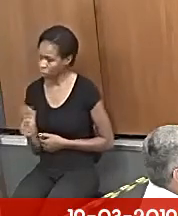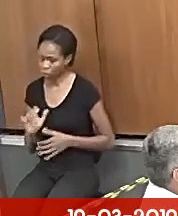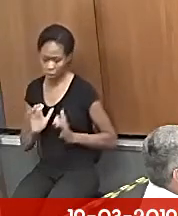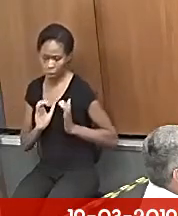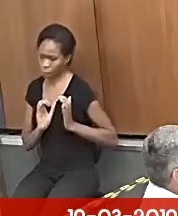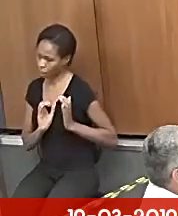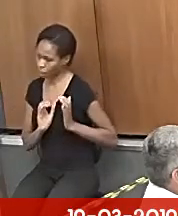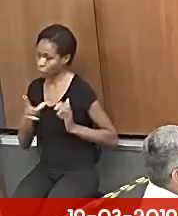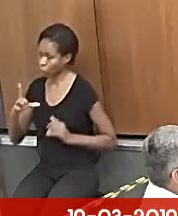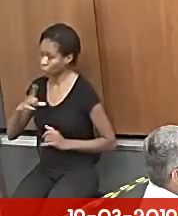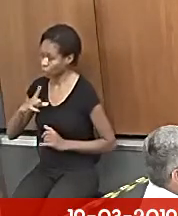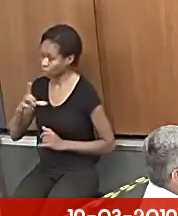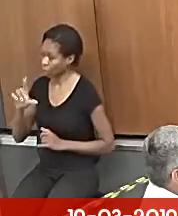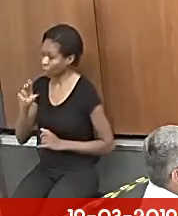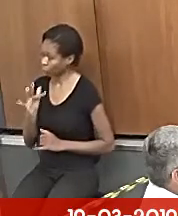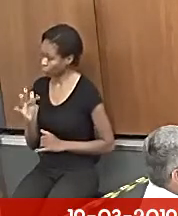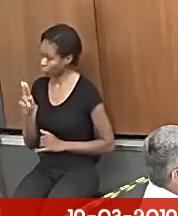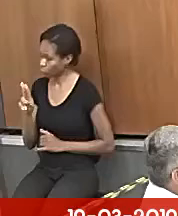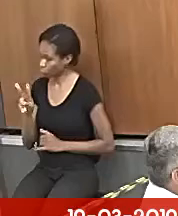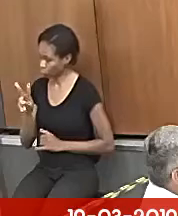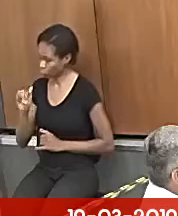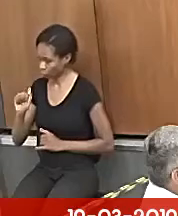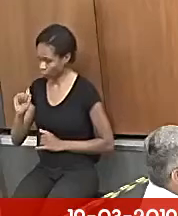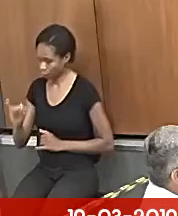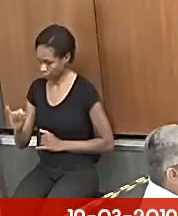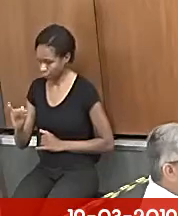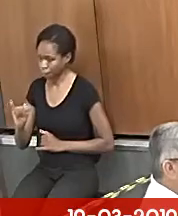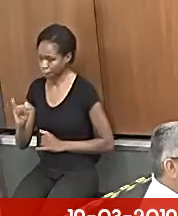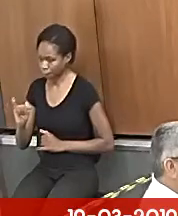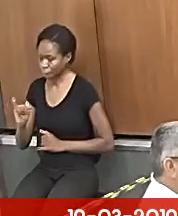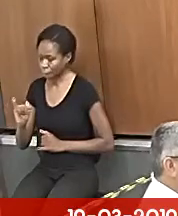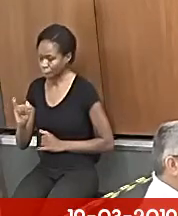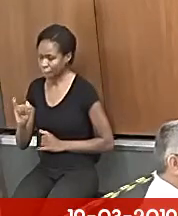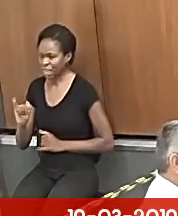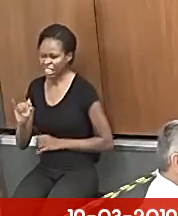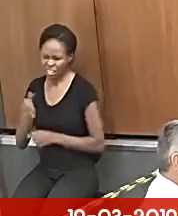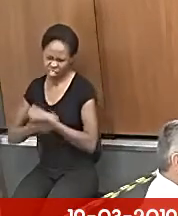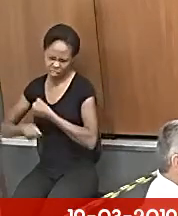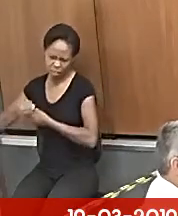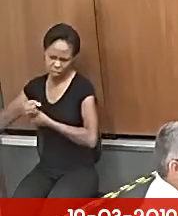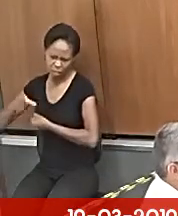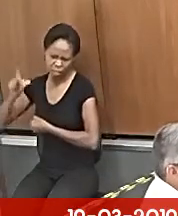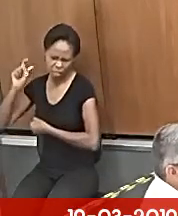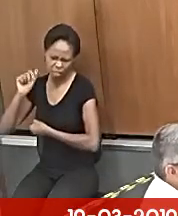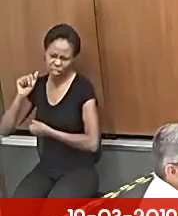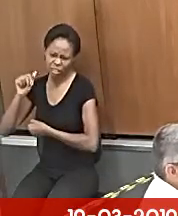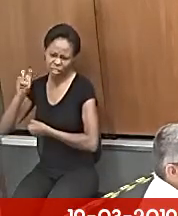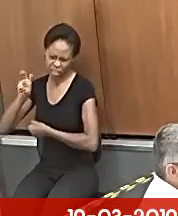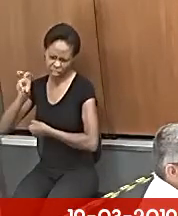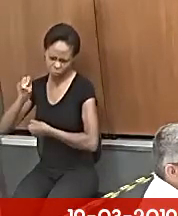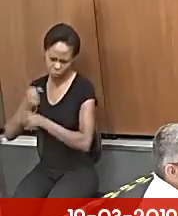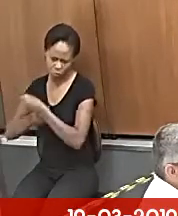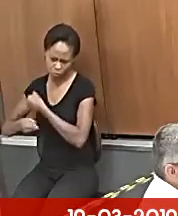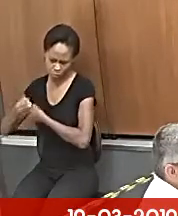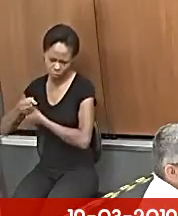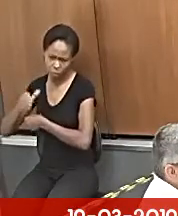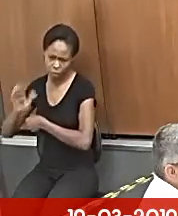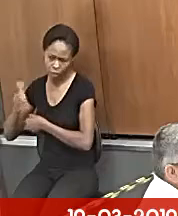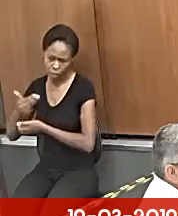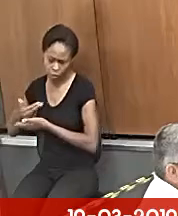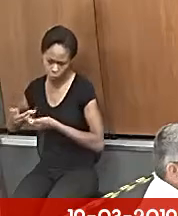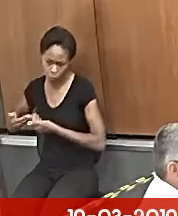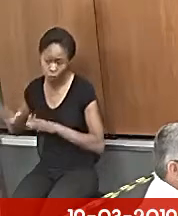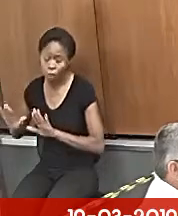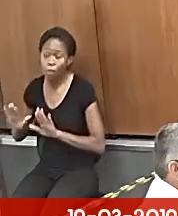local ela existe desde a década de 50 o resultado como admite wu resultado de de